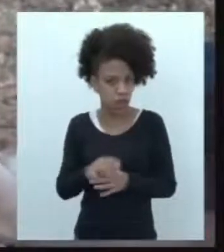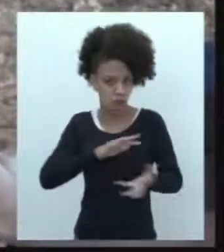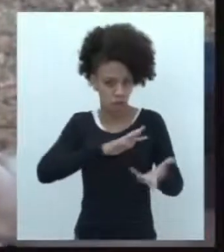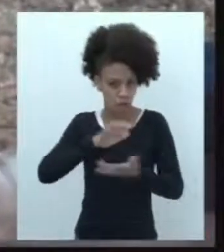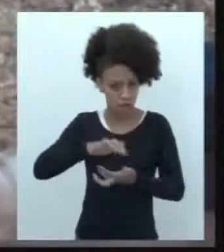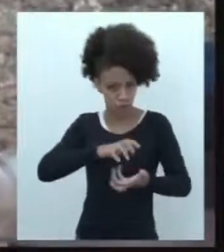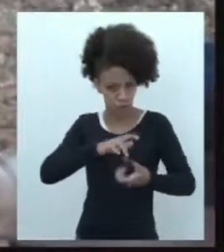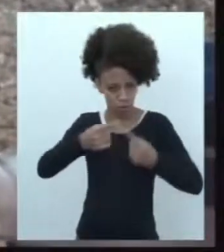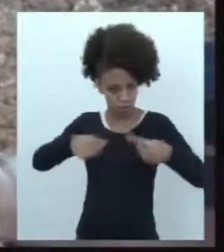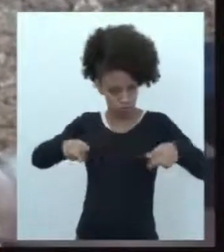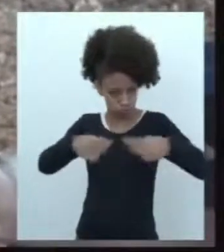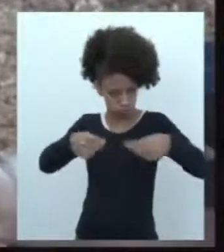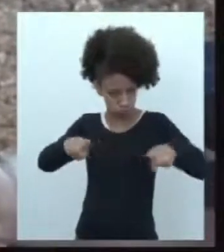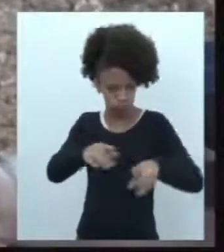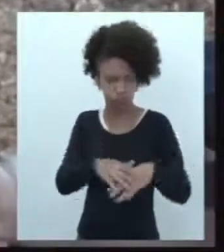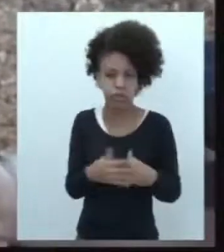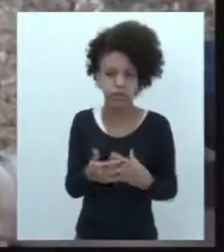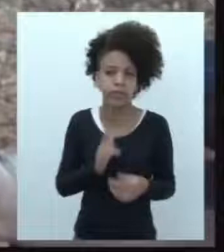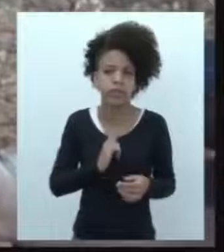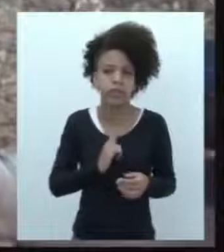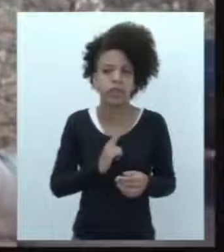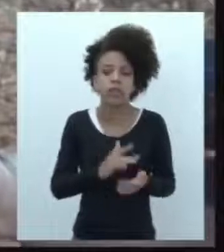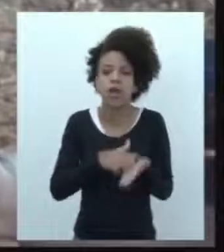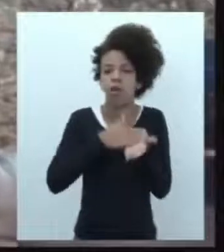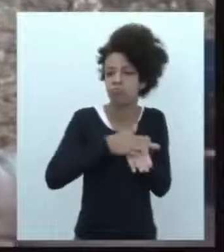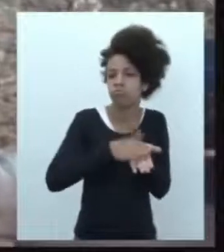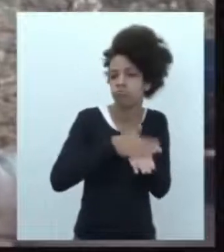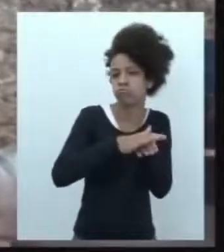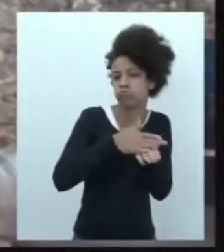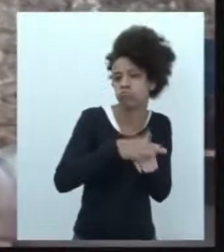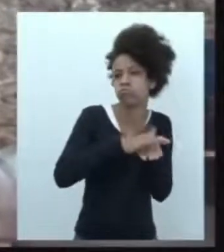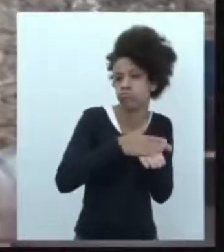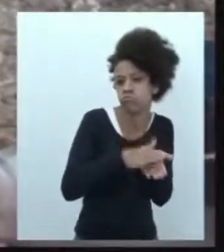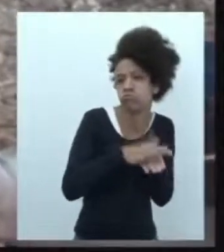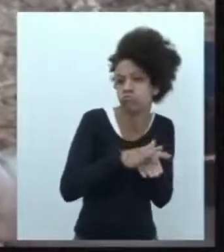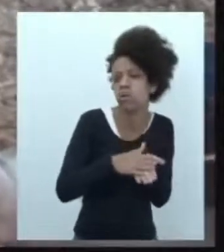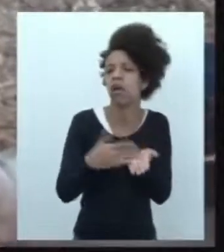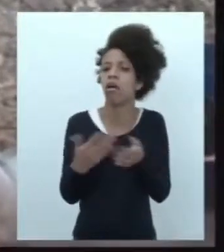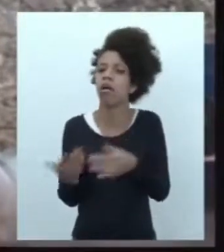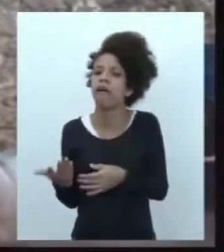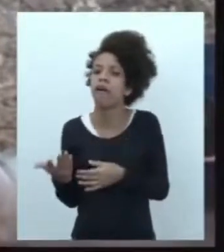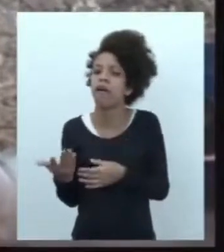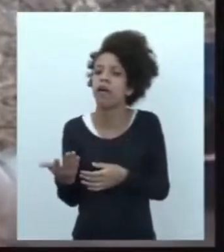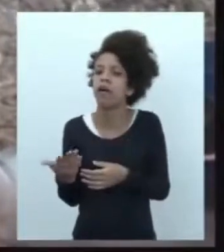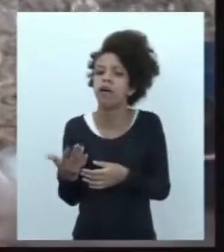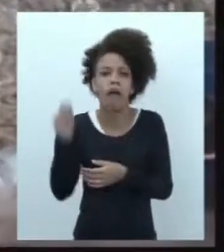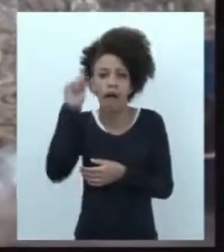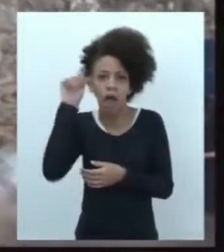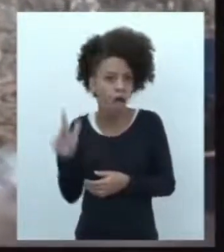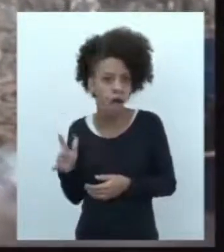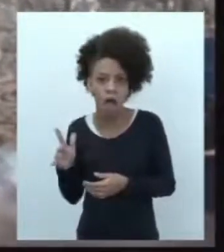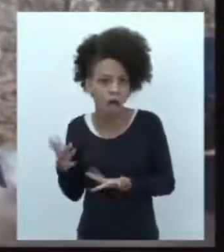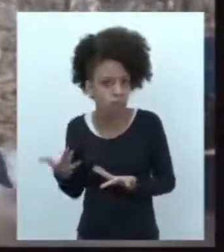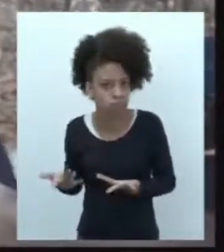rítmica que teve, que foi o repique de mão, tocado com as mãos, né? Aquilo é África pura.